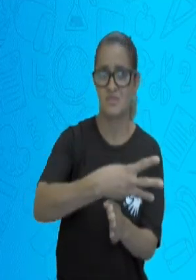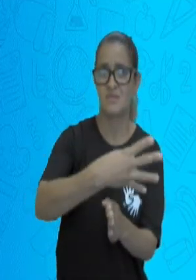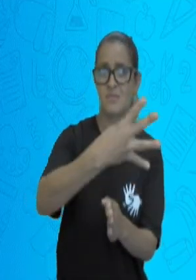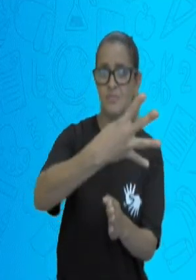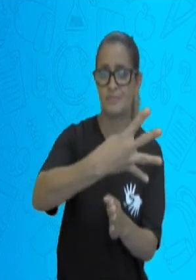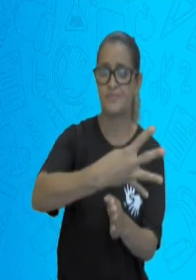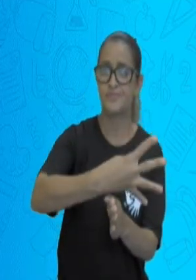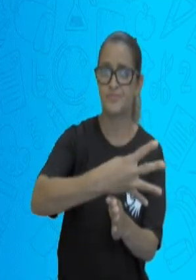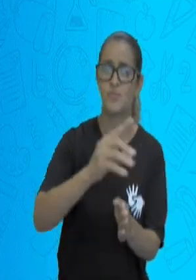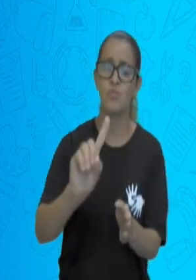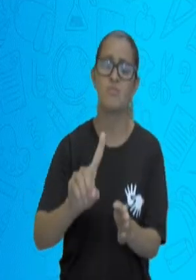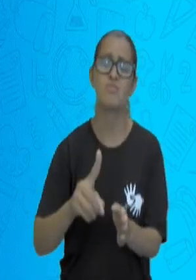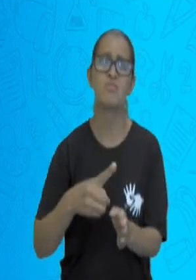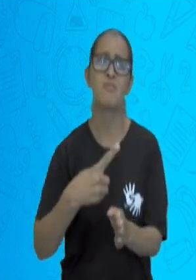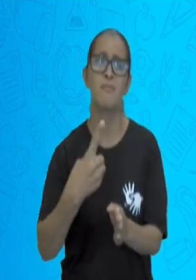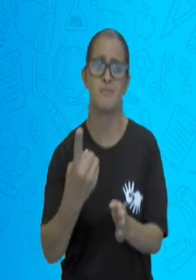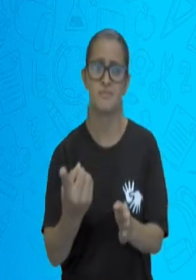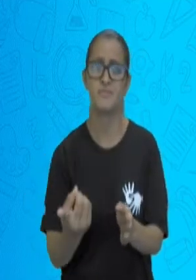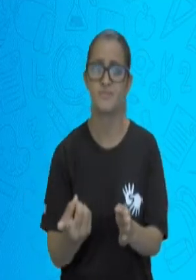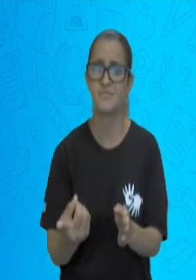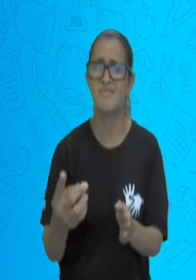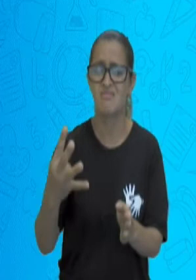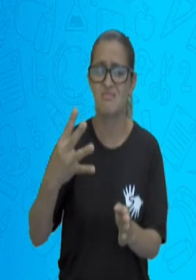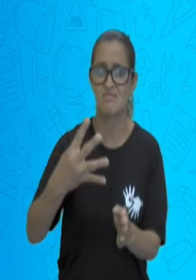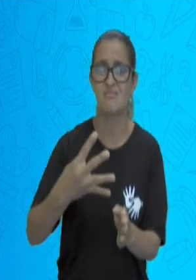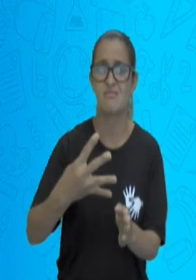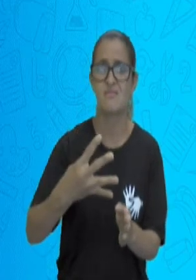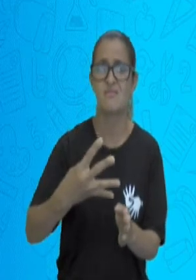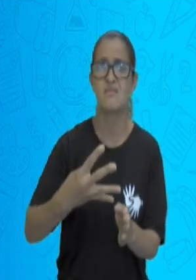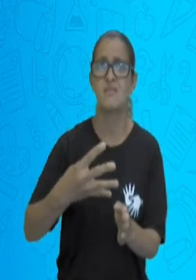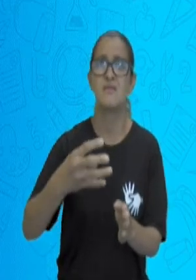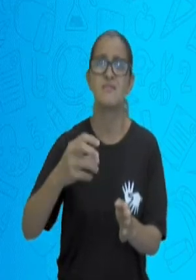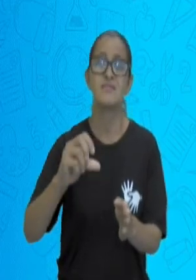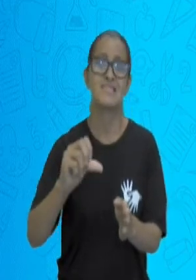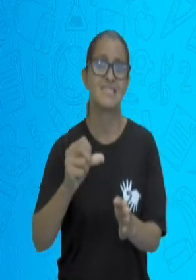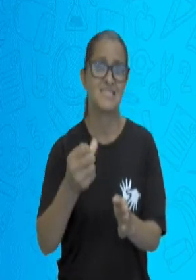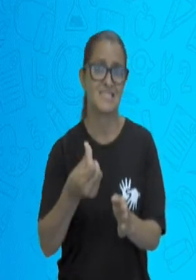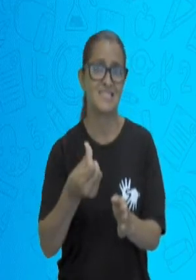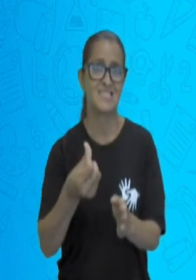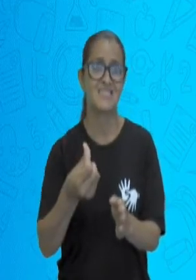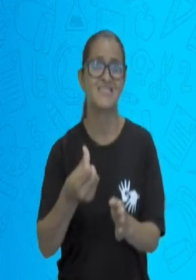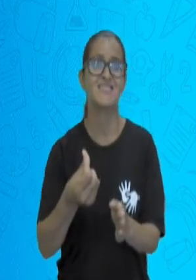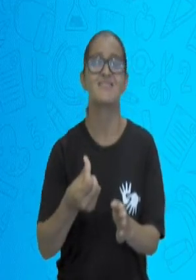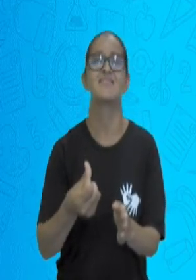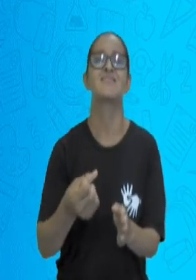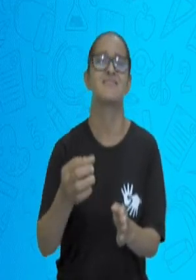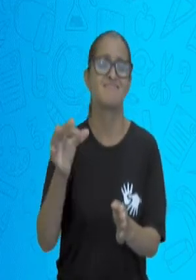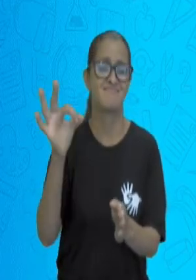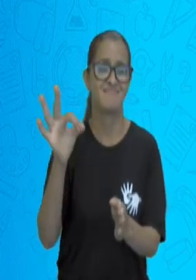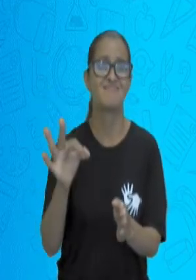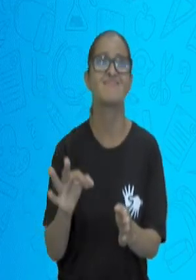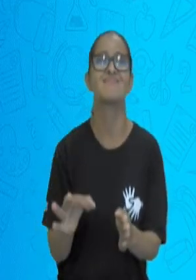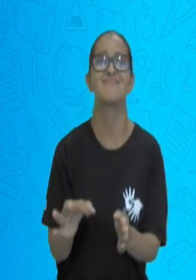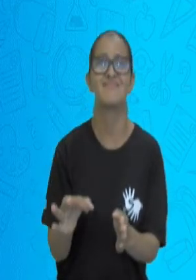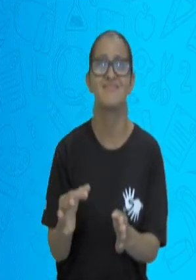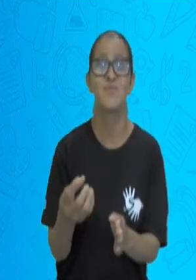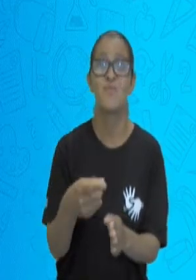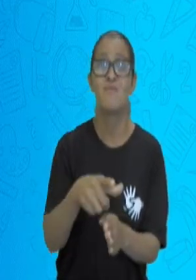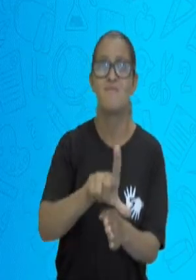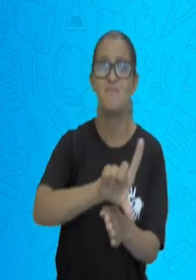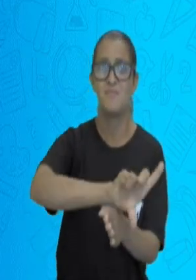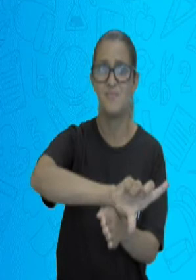o 34. E o que vem depois do 35 é o